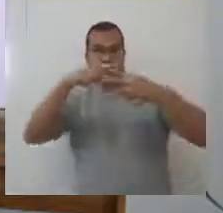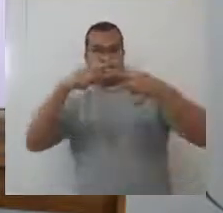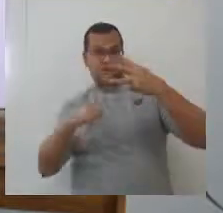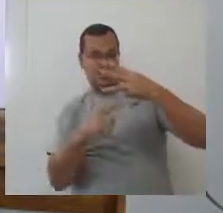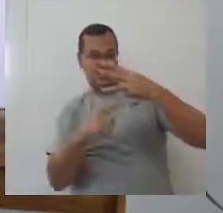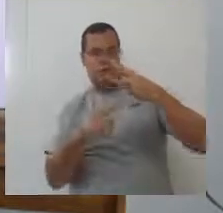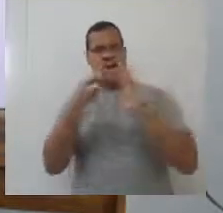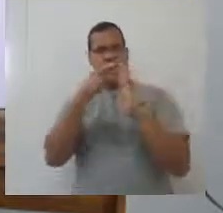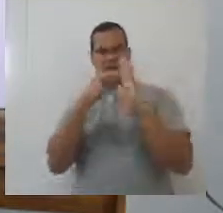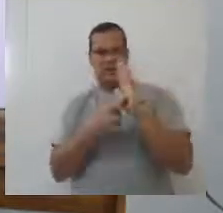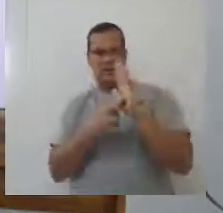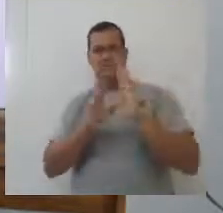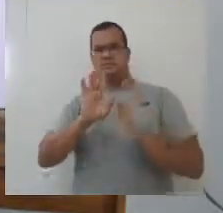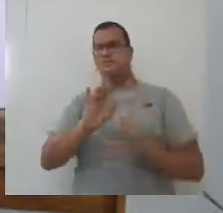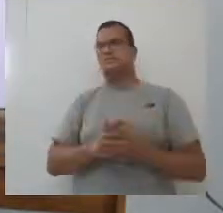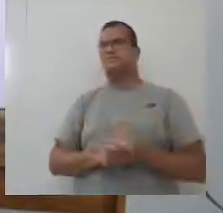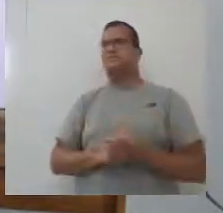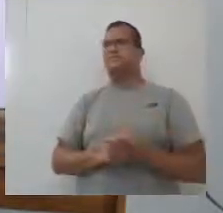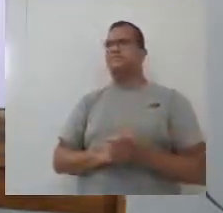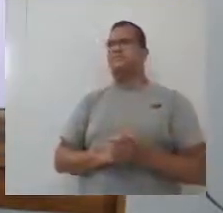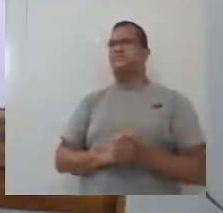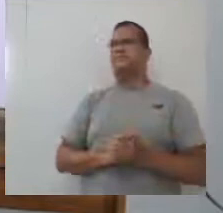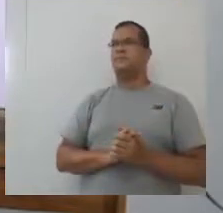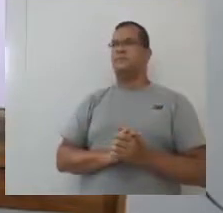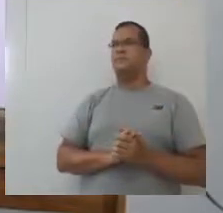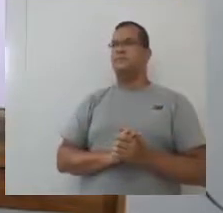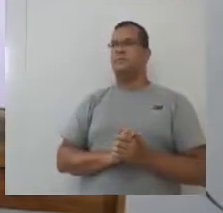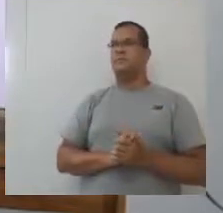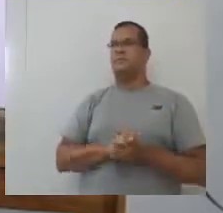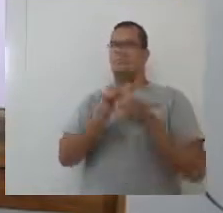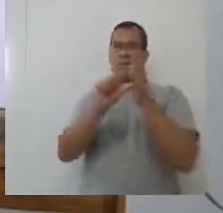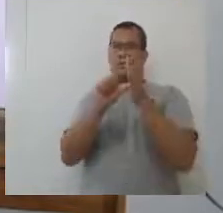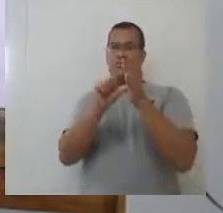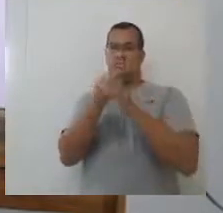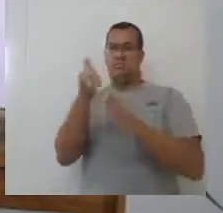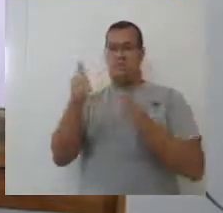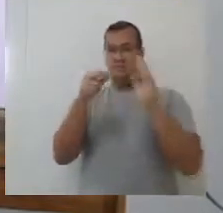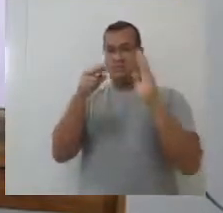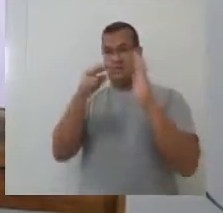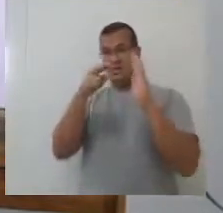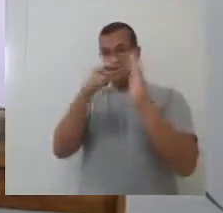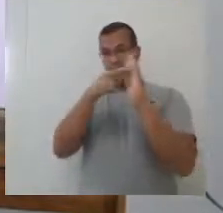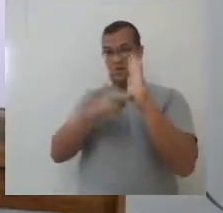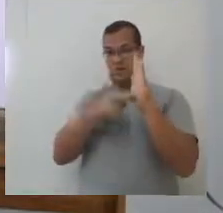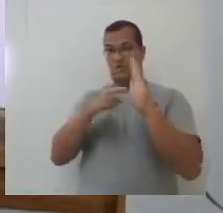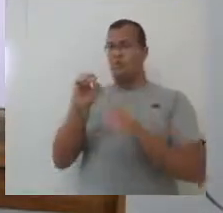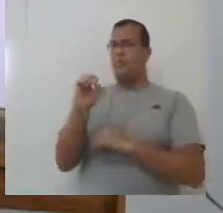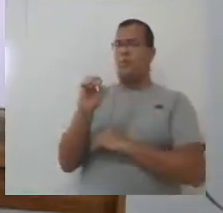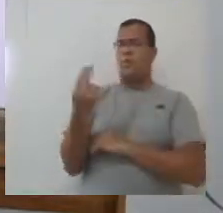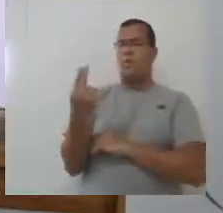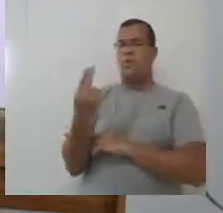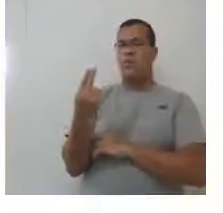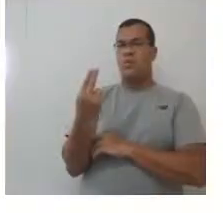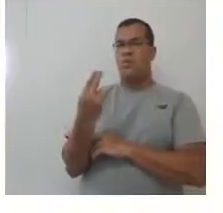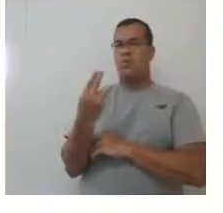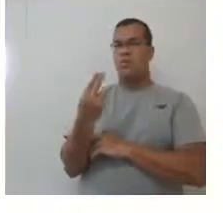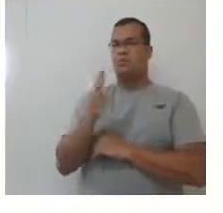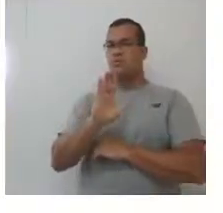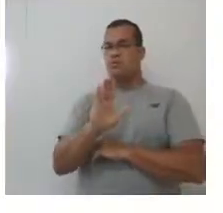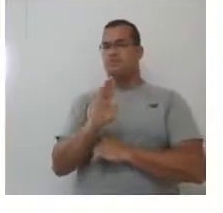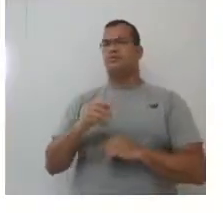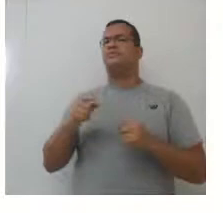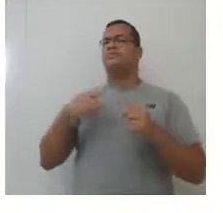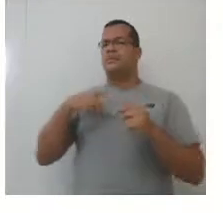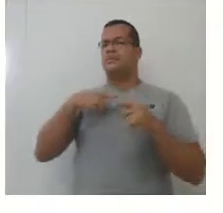matar qualquer coisa. Mas vê o que é que acontece. Eu tenho primeiro a regra do ou. Vocês podem pegar problemas